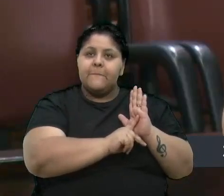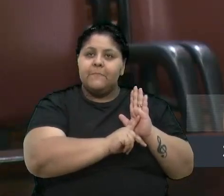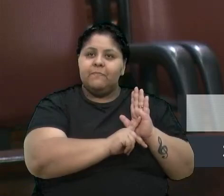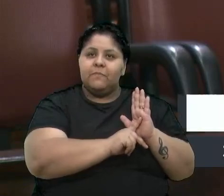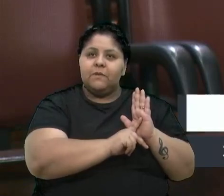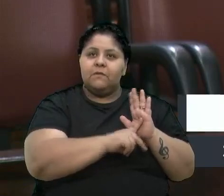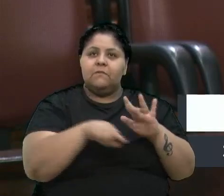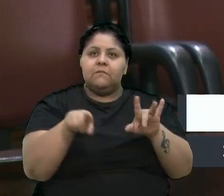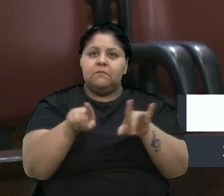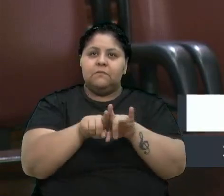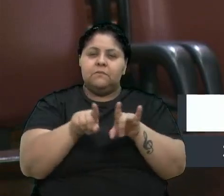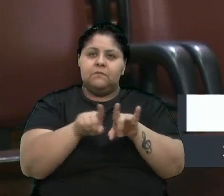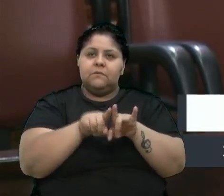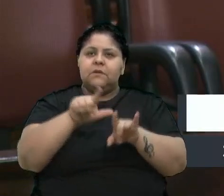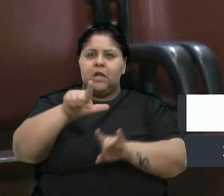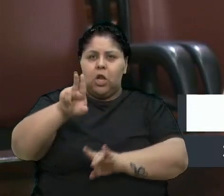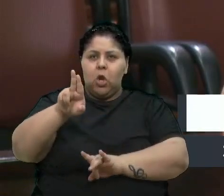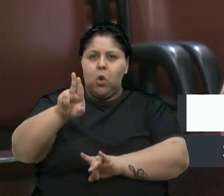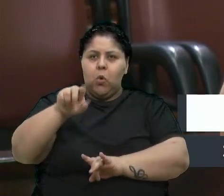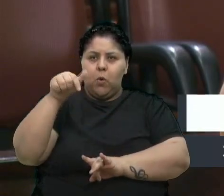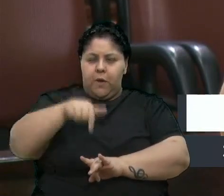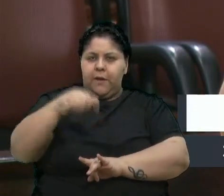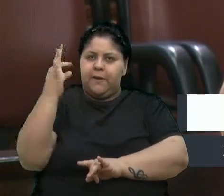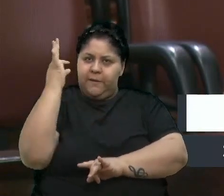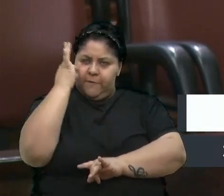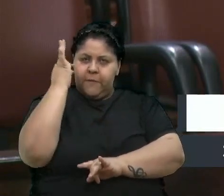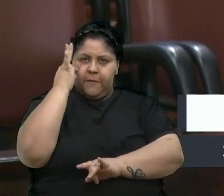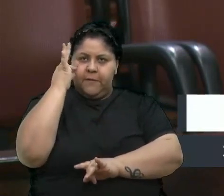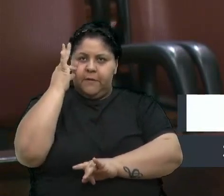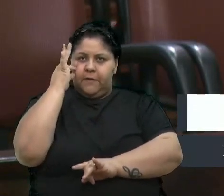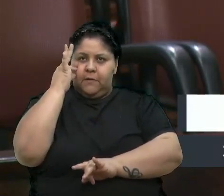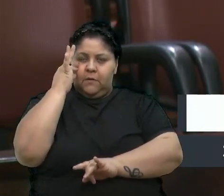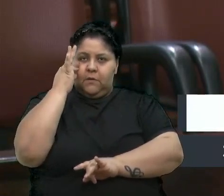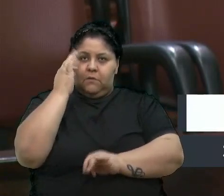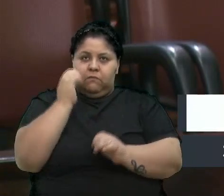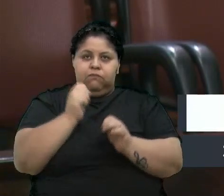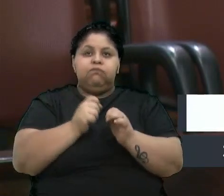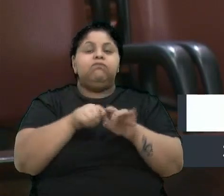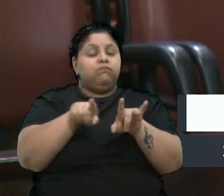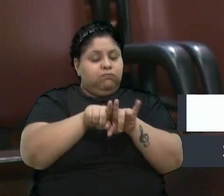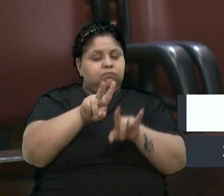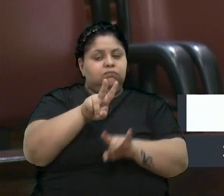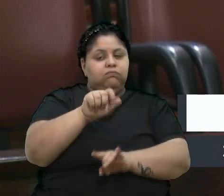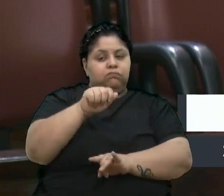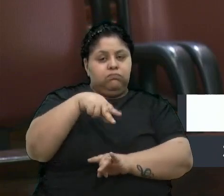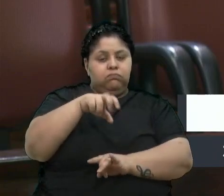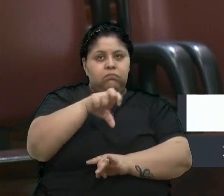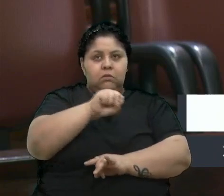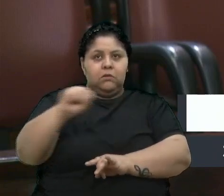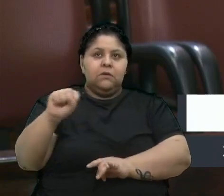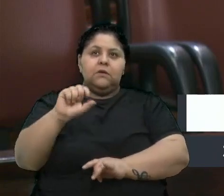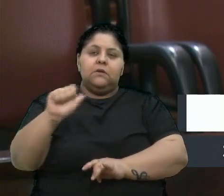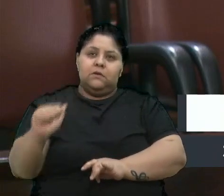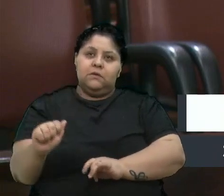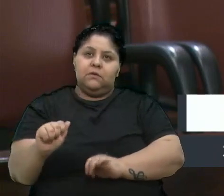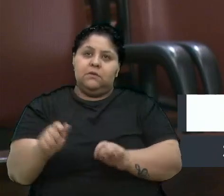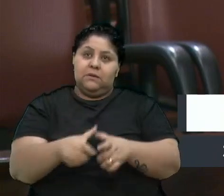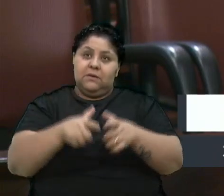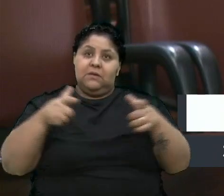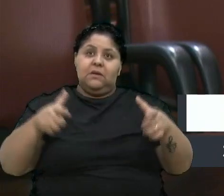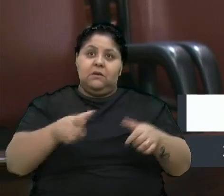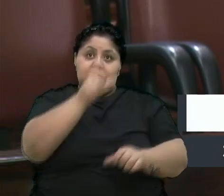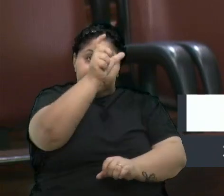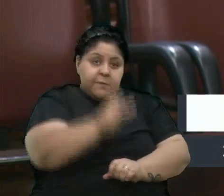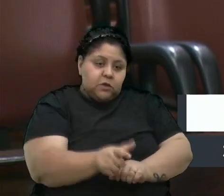e também a Lu, que está aqui presente, a Luciana Estelo, e a Vanessa, né? Grandes personalidades aqui da